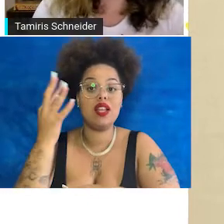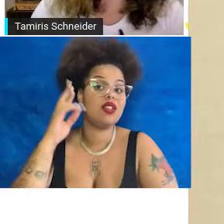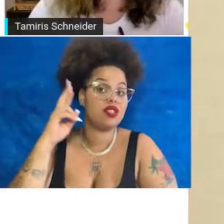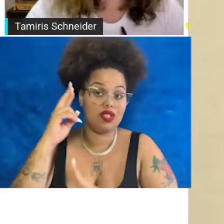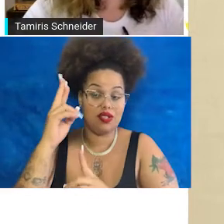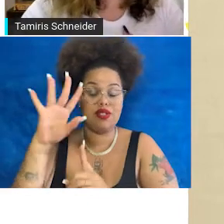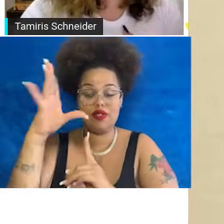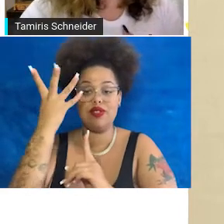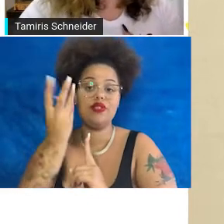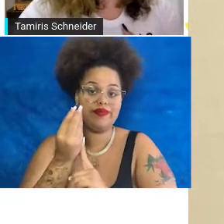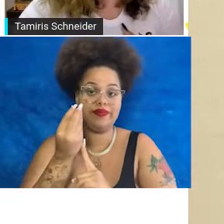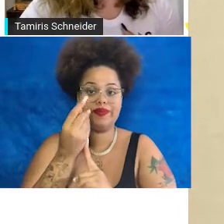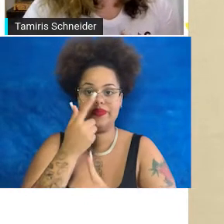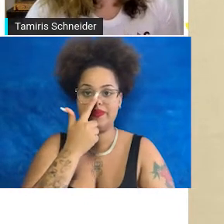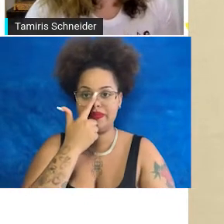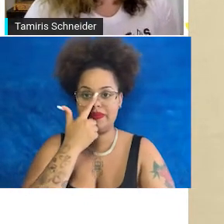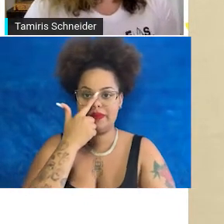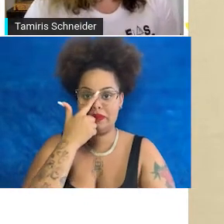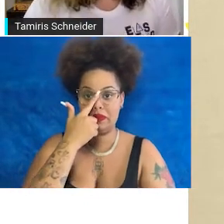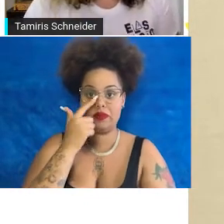de arte.